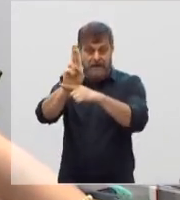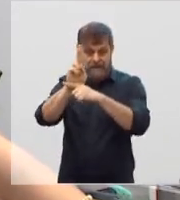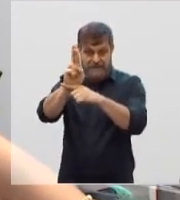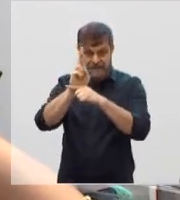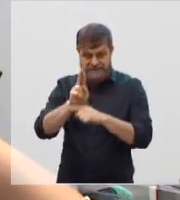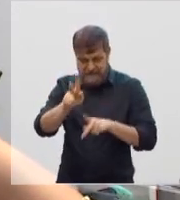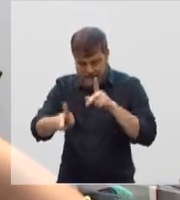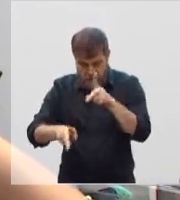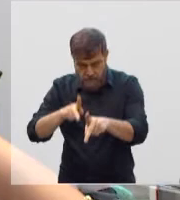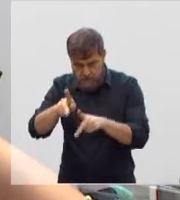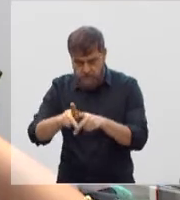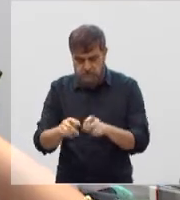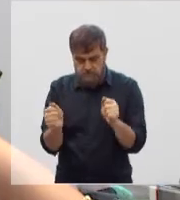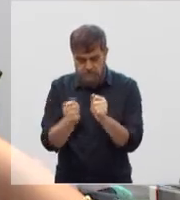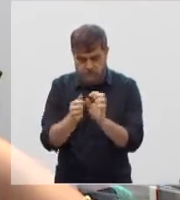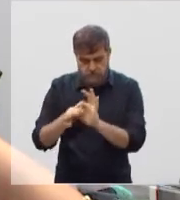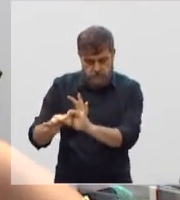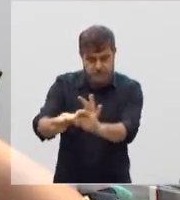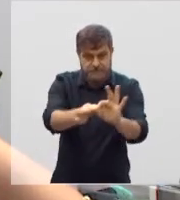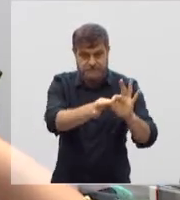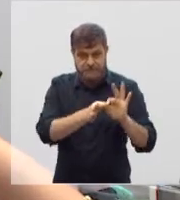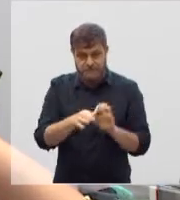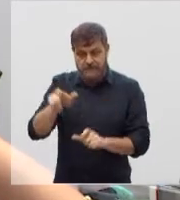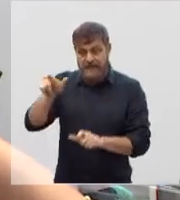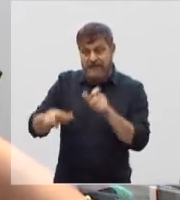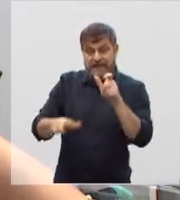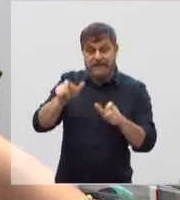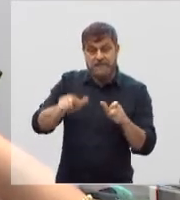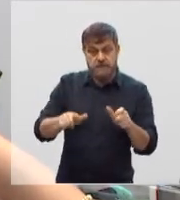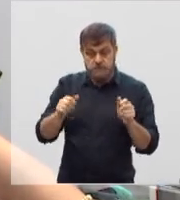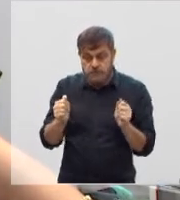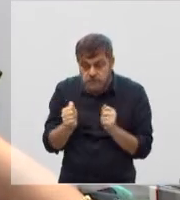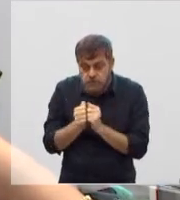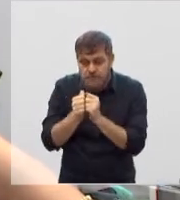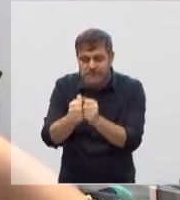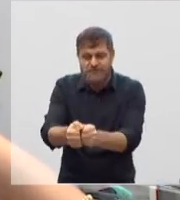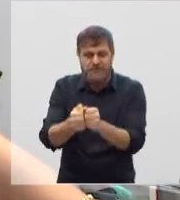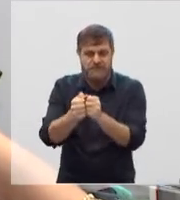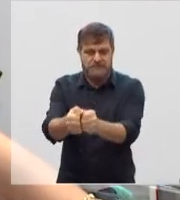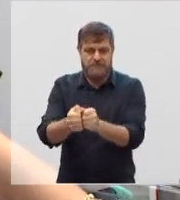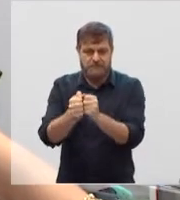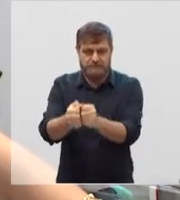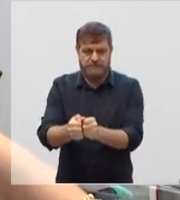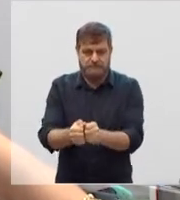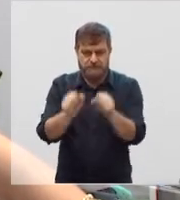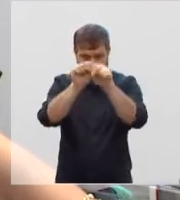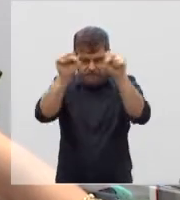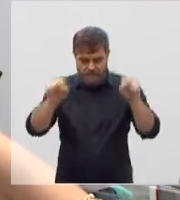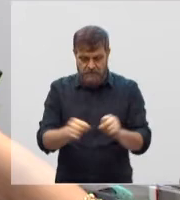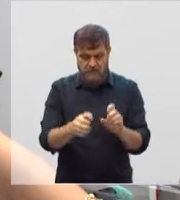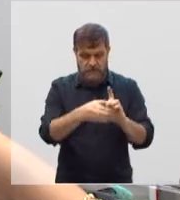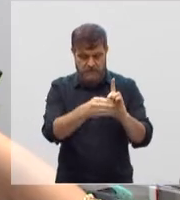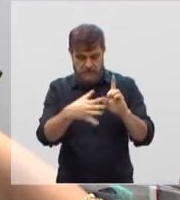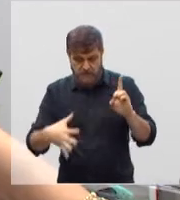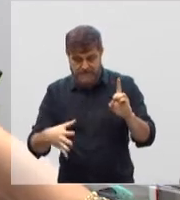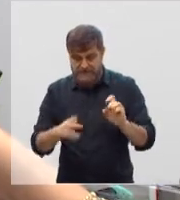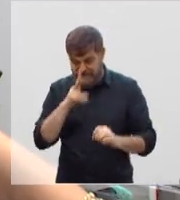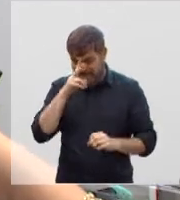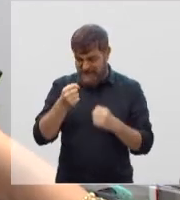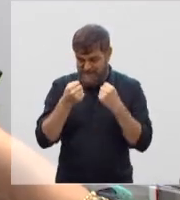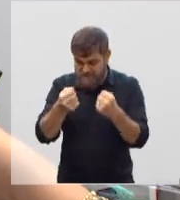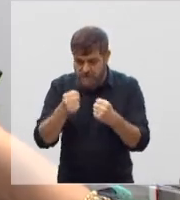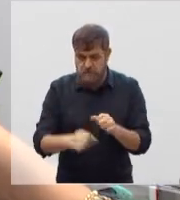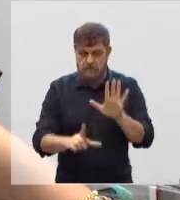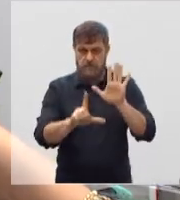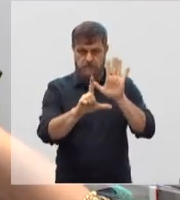instituições representativas, claro, e, obviamente, a população em conjunto. E é por isso que a democracia é forte, porque a hora